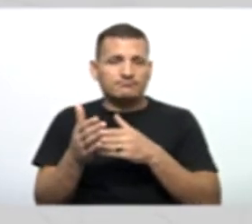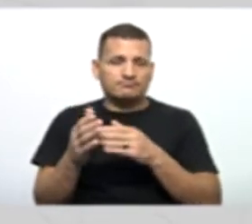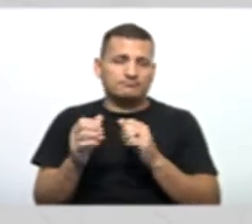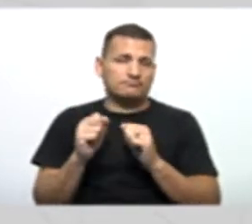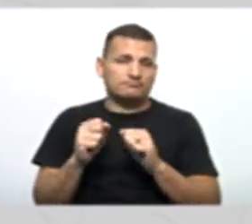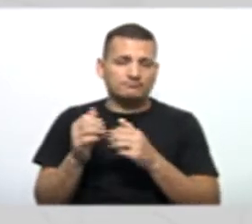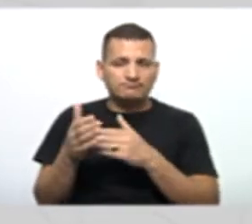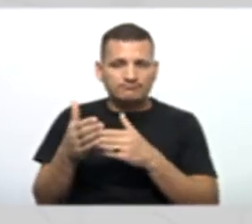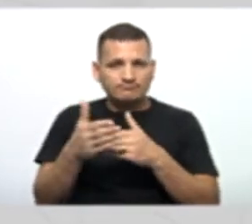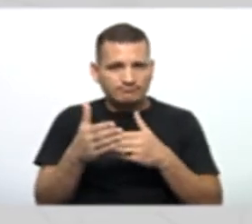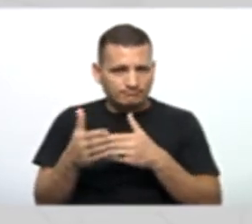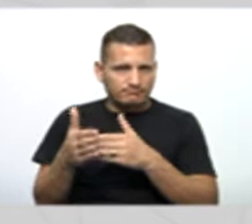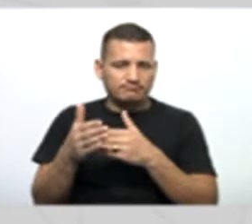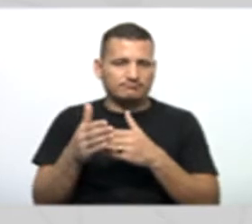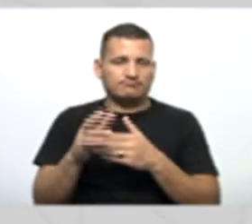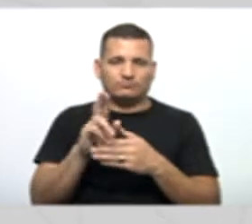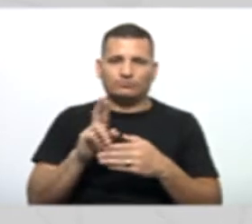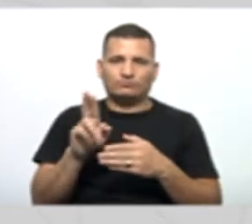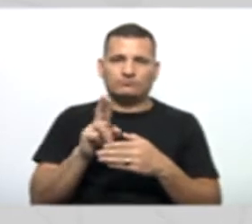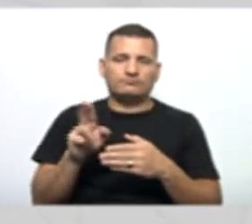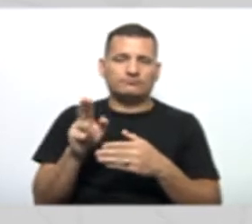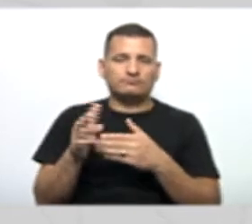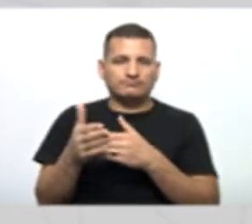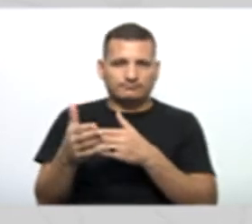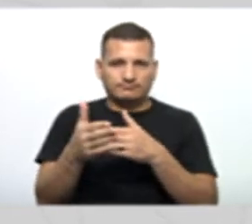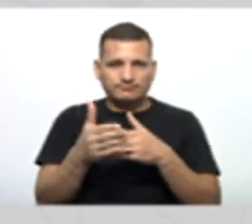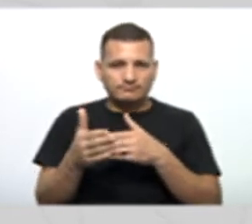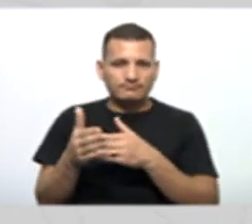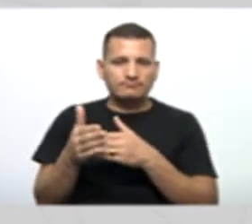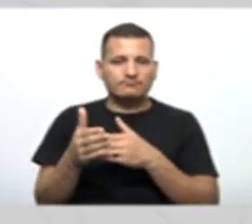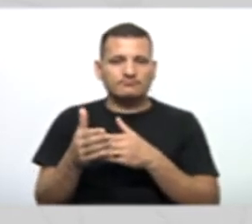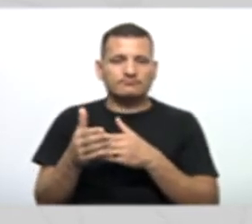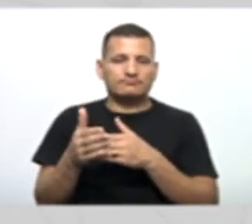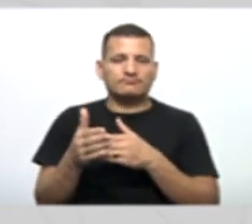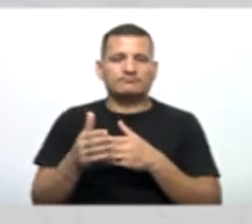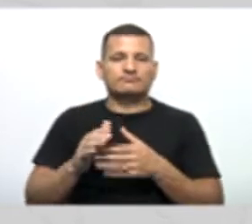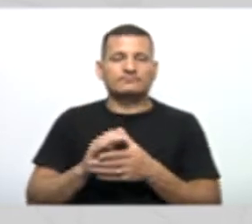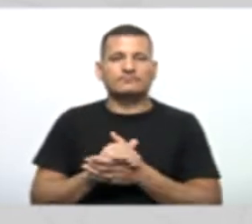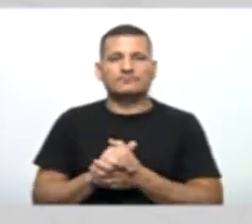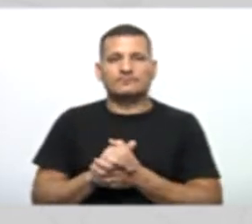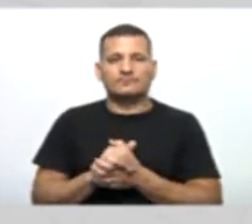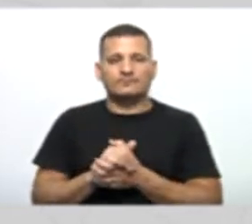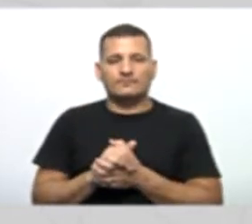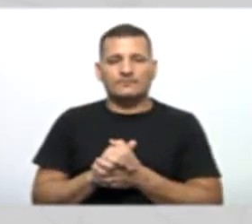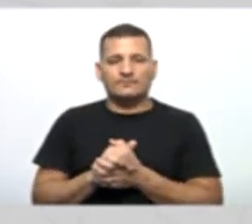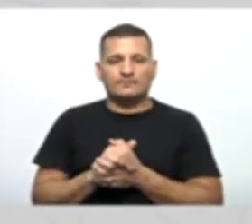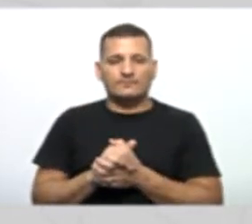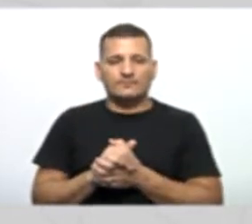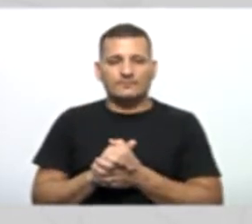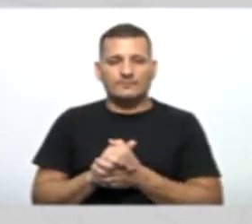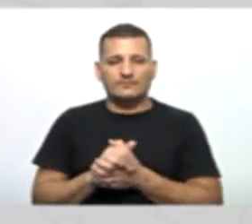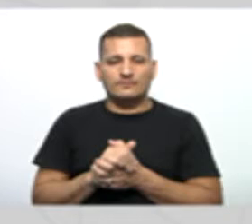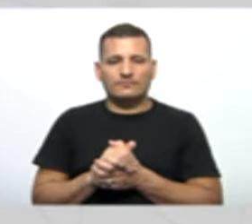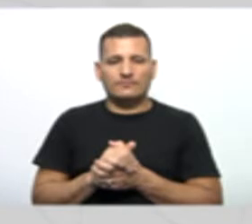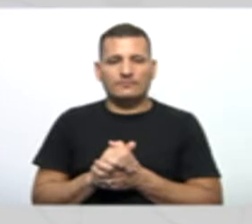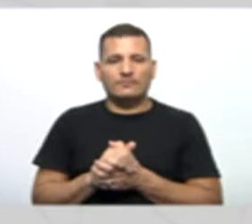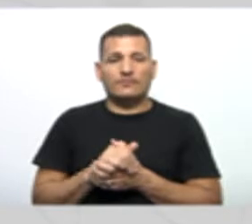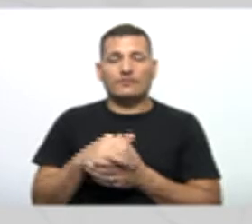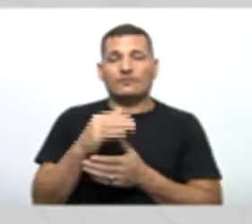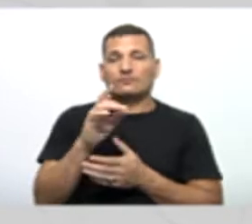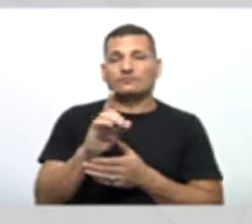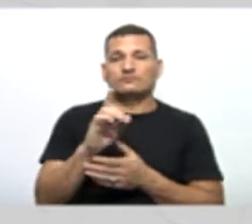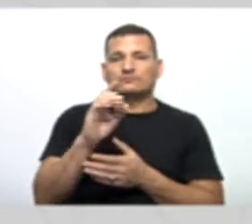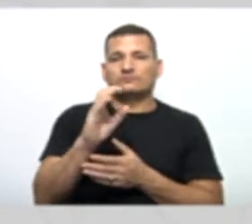restrições a ações dos usuários, ou você pode tirar permissões dos usuários, pode revogar. Essas são as coisas que a gente pode fazer